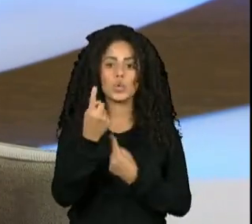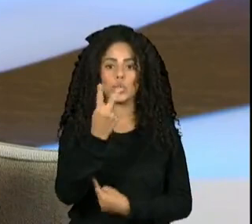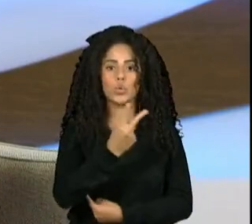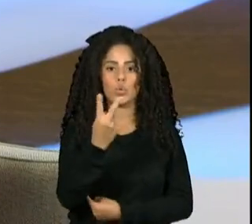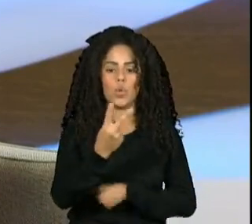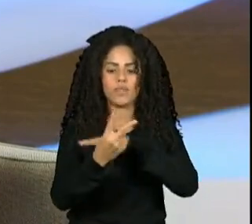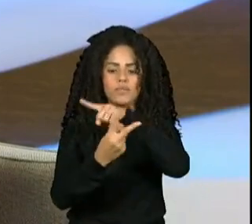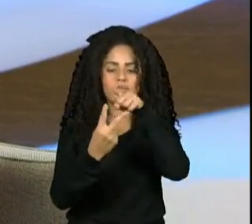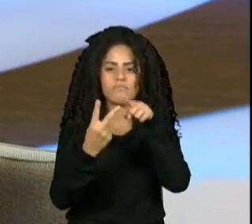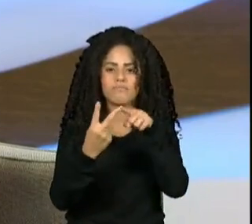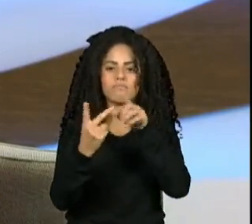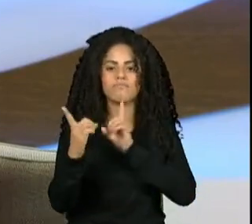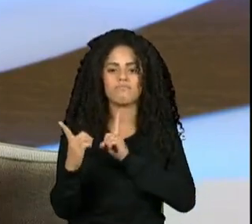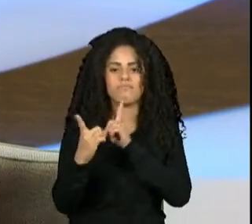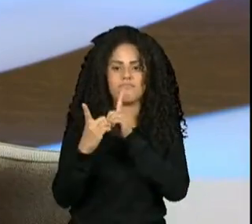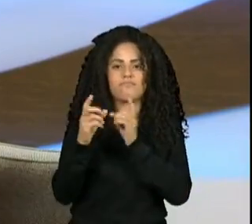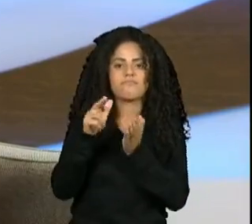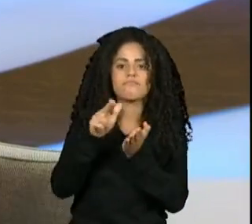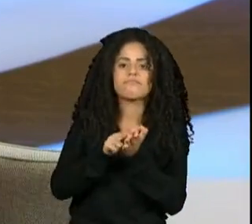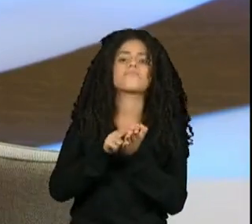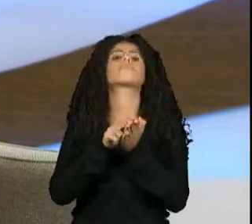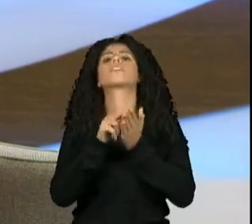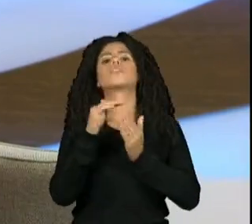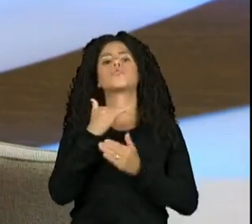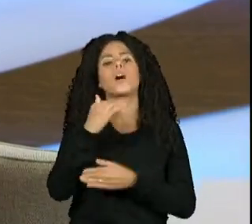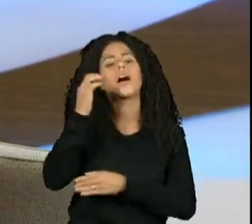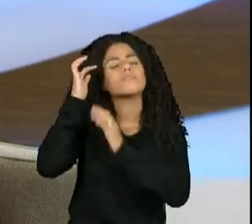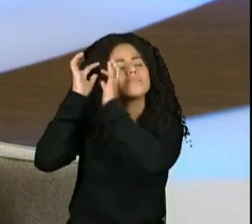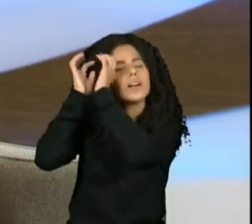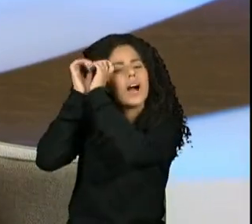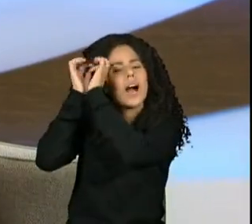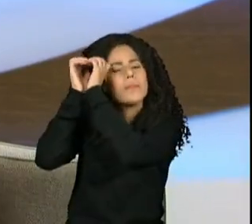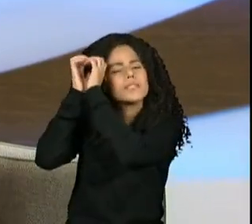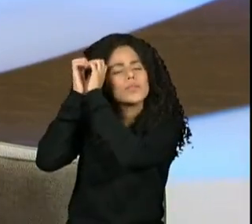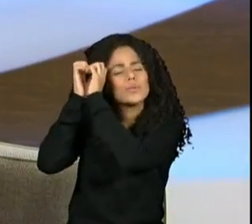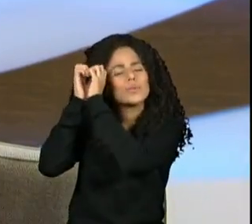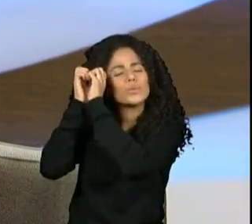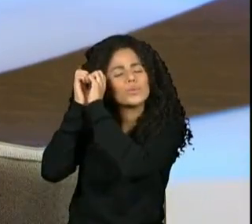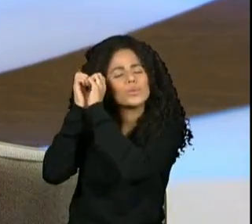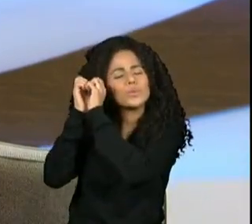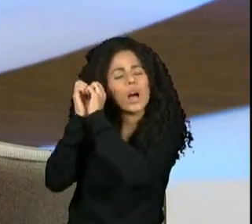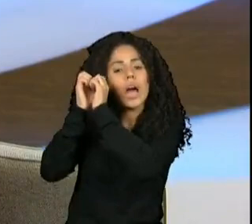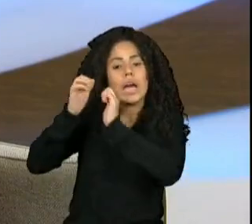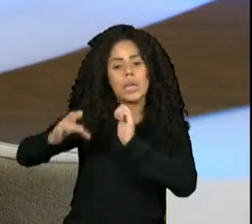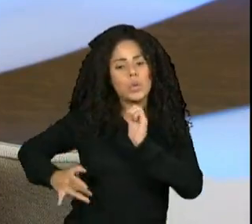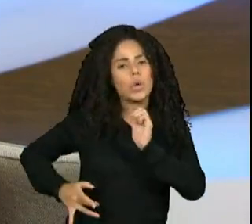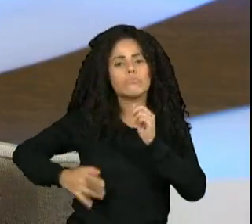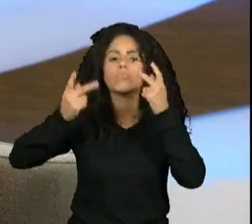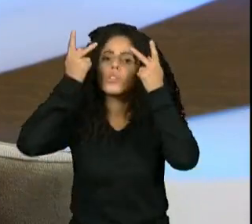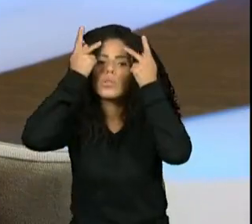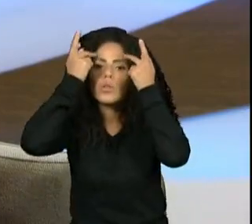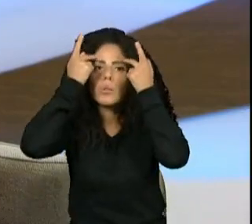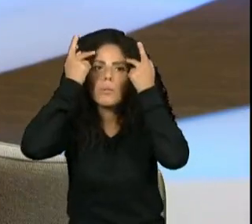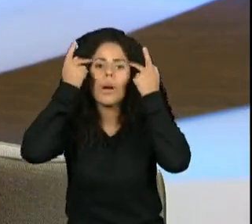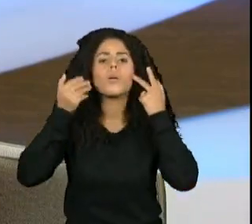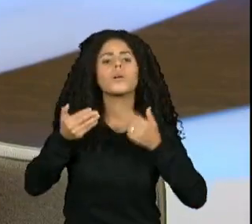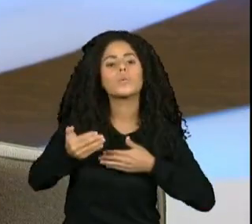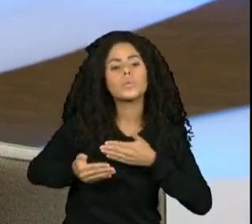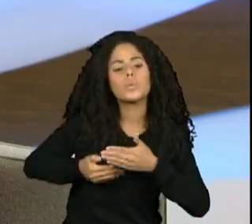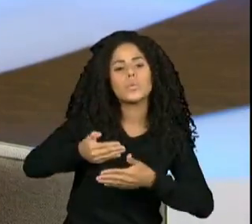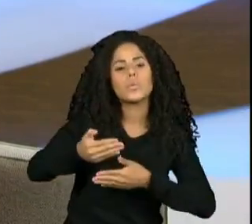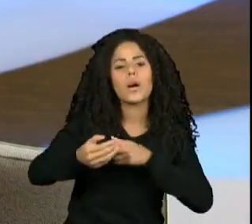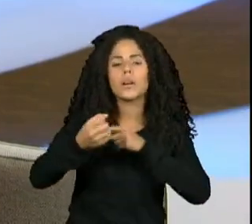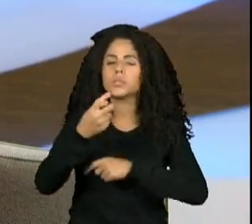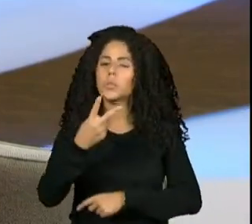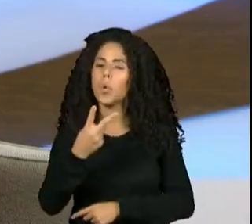pacientes que estavam em morte cerebral, mas foi possível ver que o rim funcionou e durou 2 ou